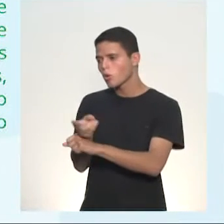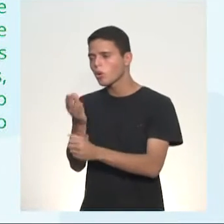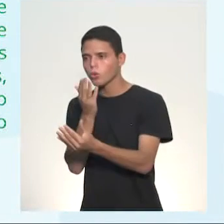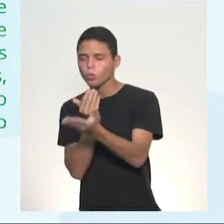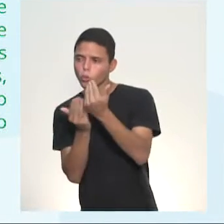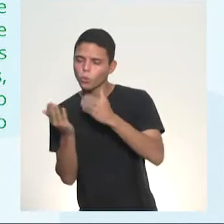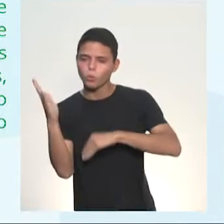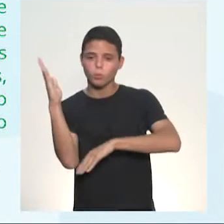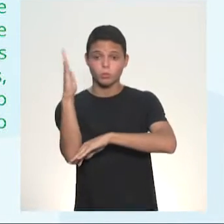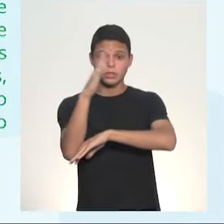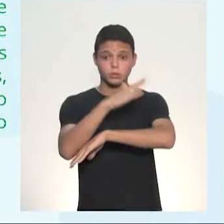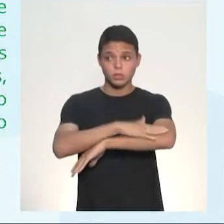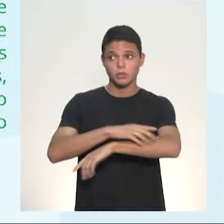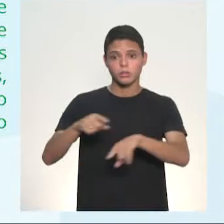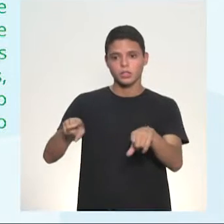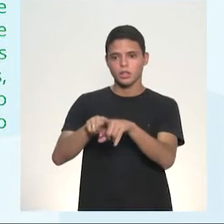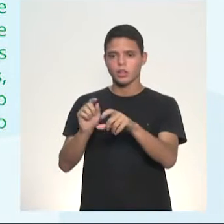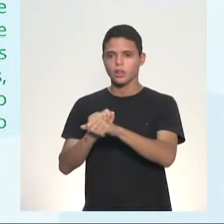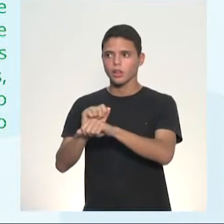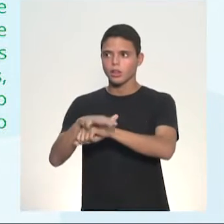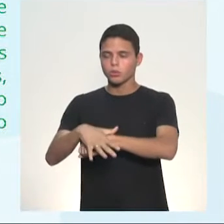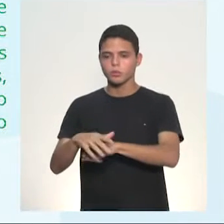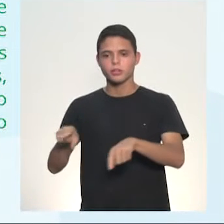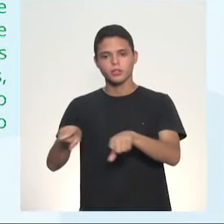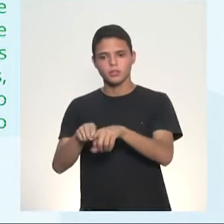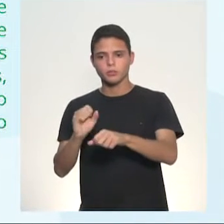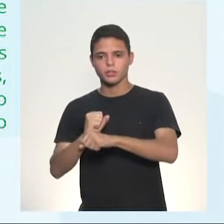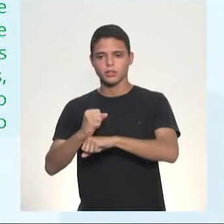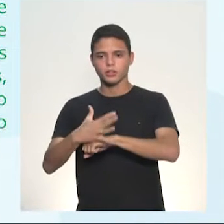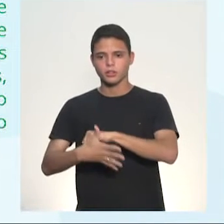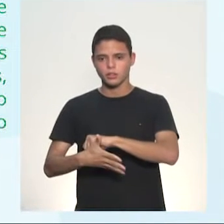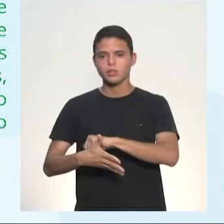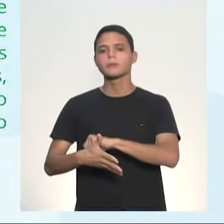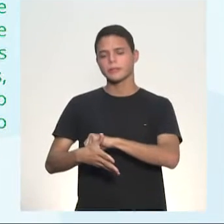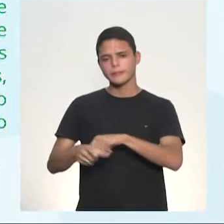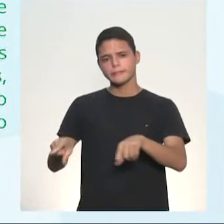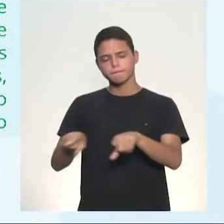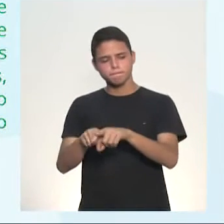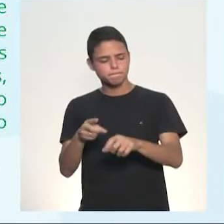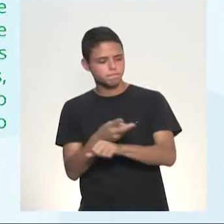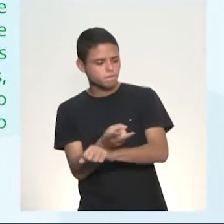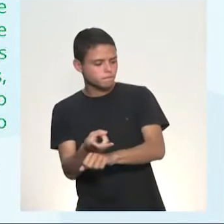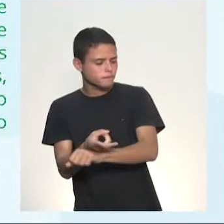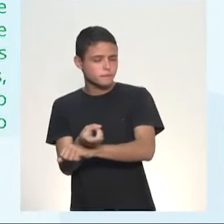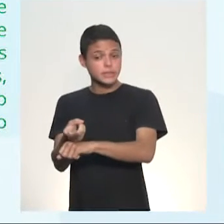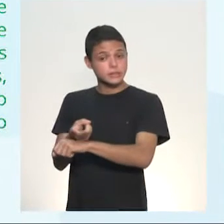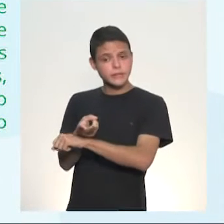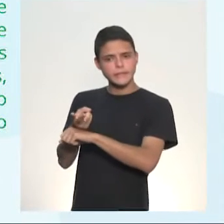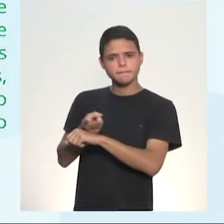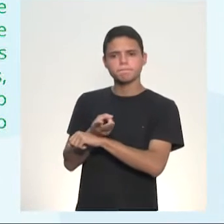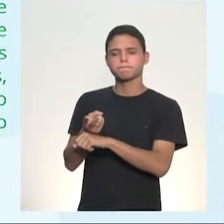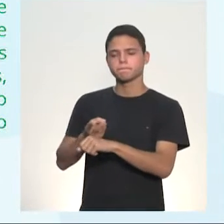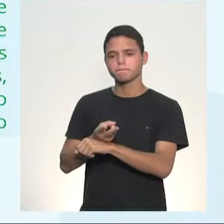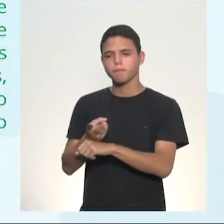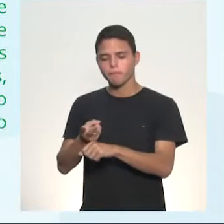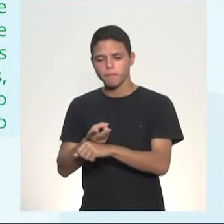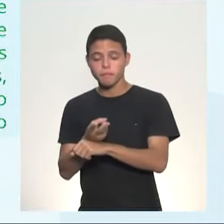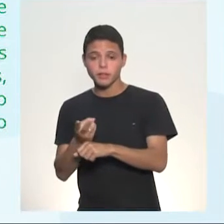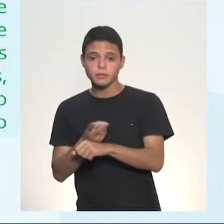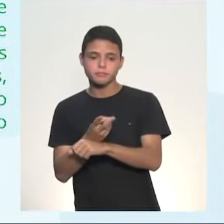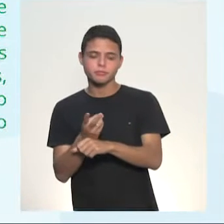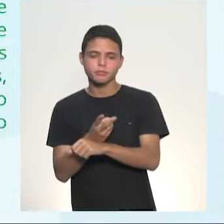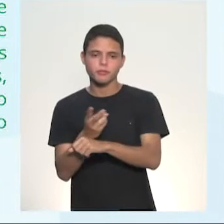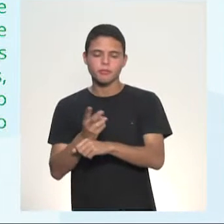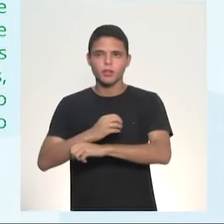da tarde e de noite e de madrugada. Então, ela gosta de coisa mais, né, no finalzinho ali. Ela não gosta de ficar durante o dia, não. Durante o dia,